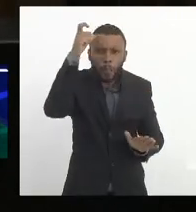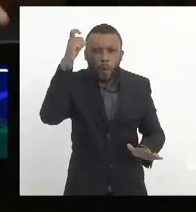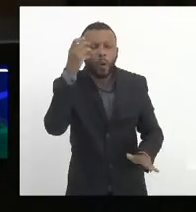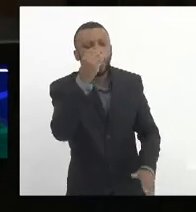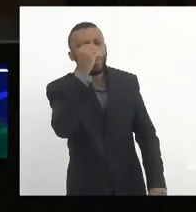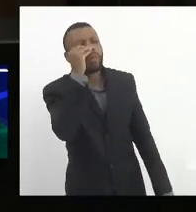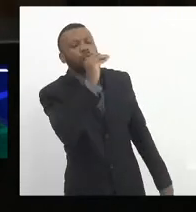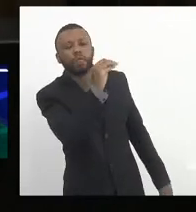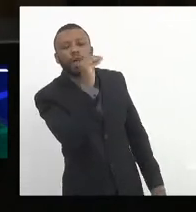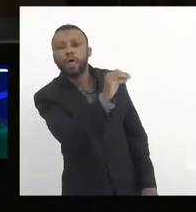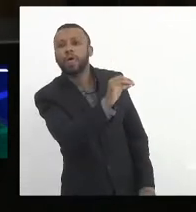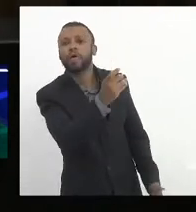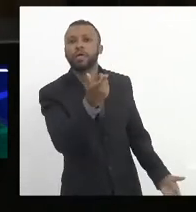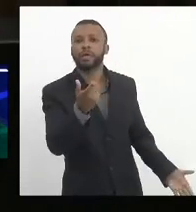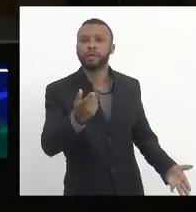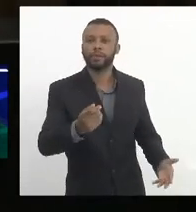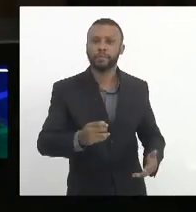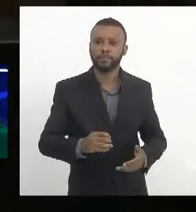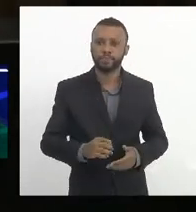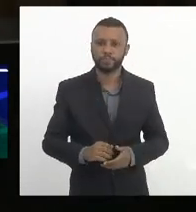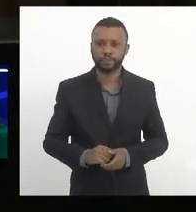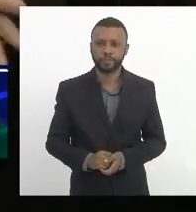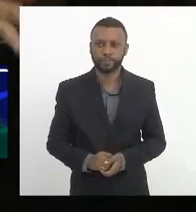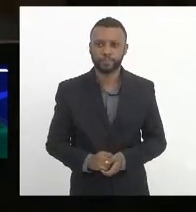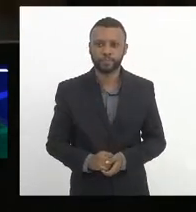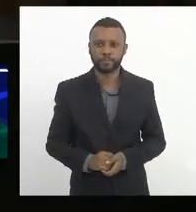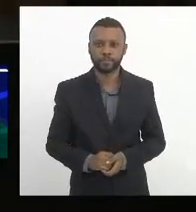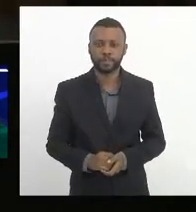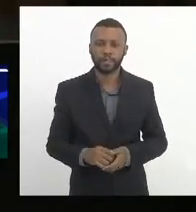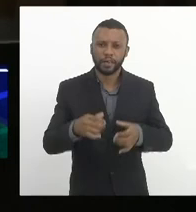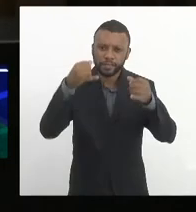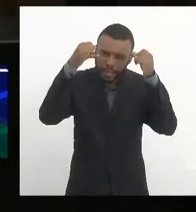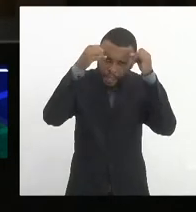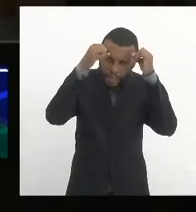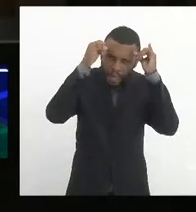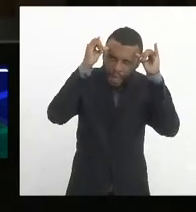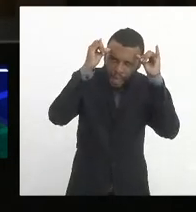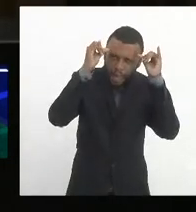negacionismo Oi Di gado